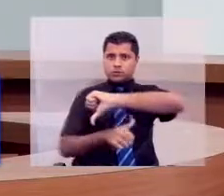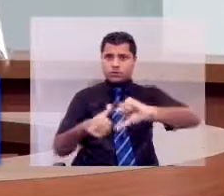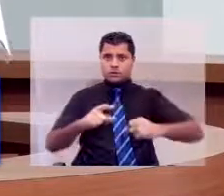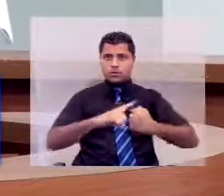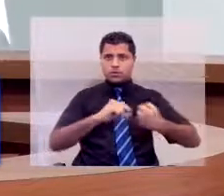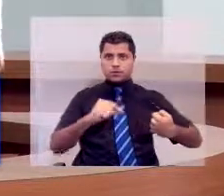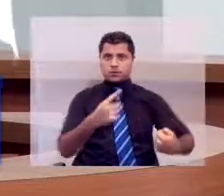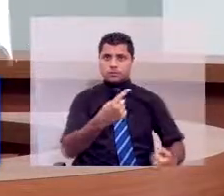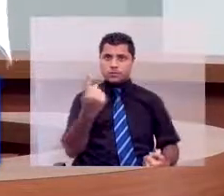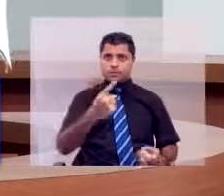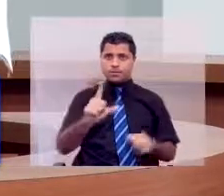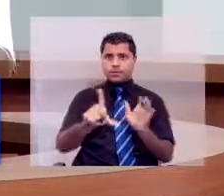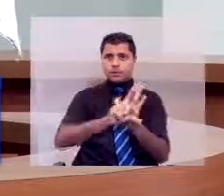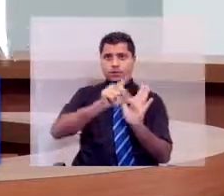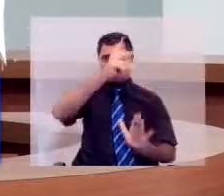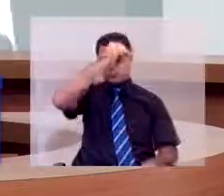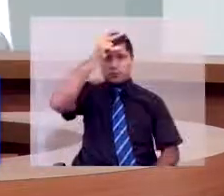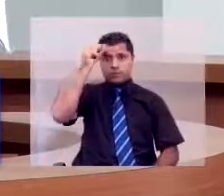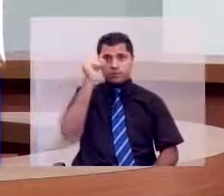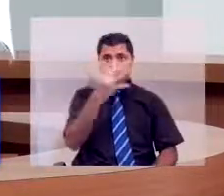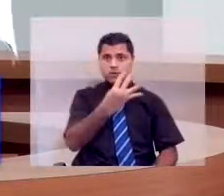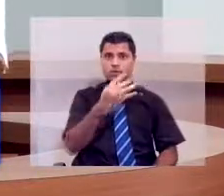1º da Lei Municipal